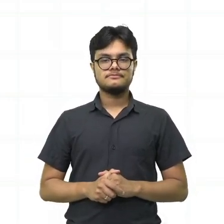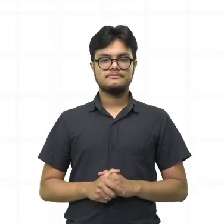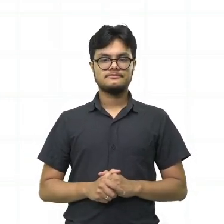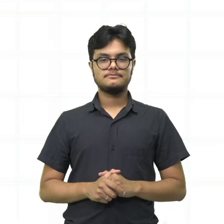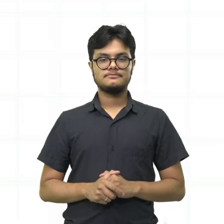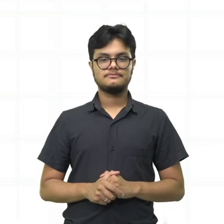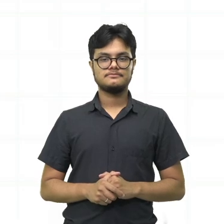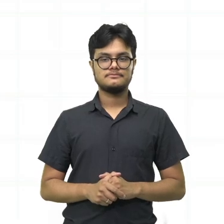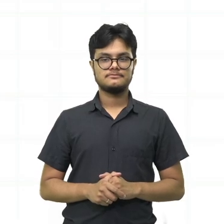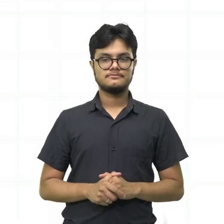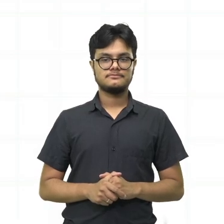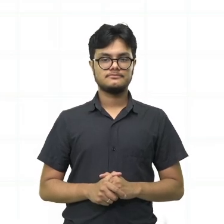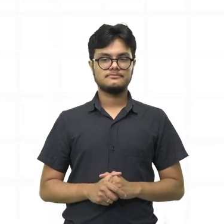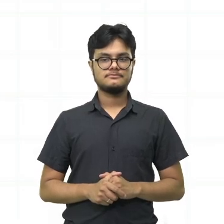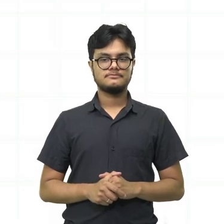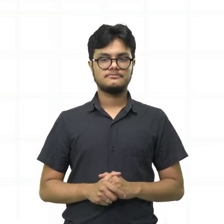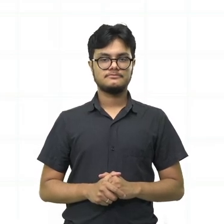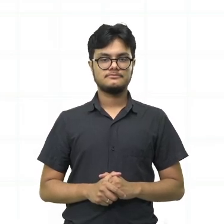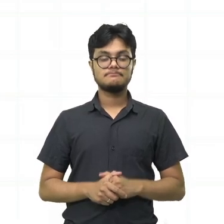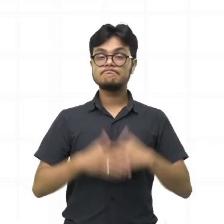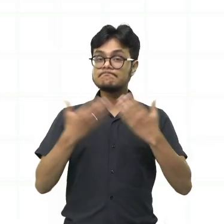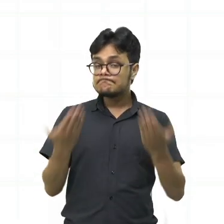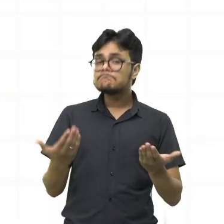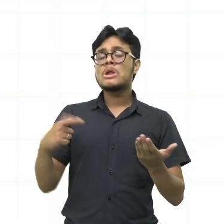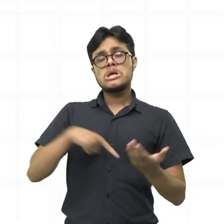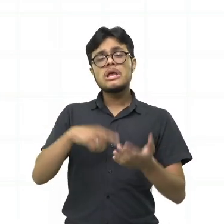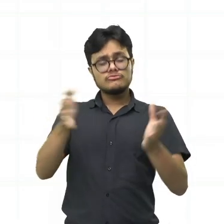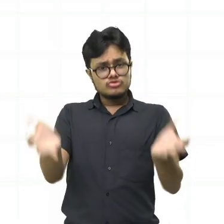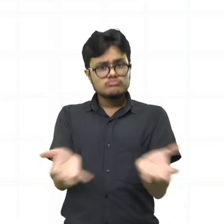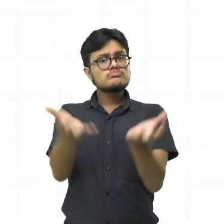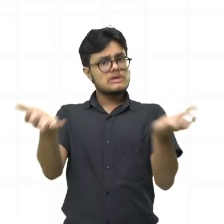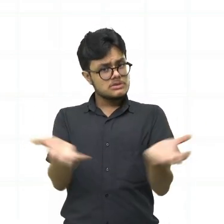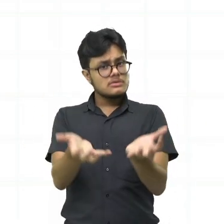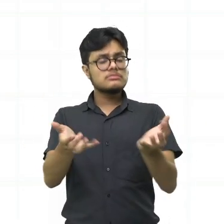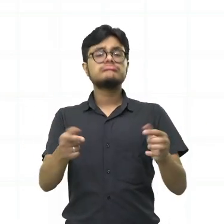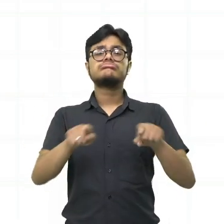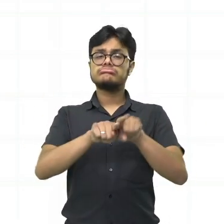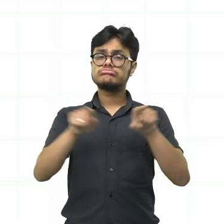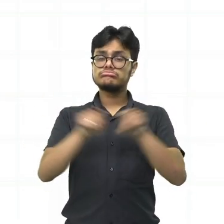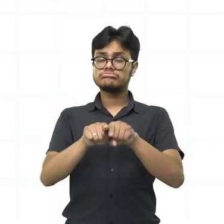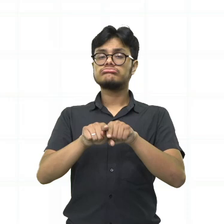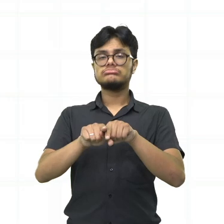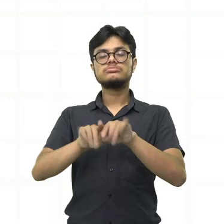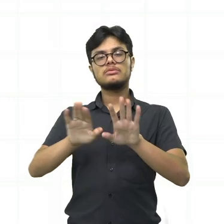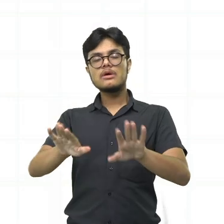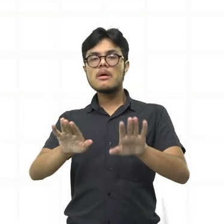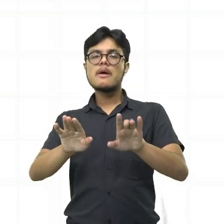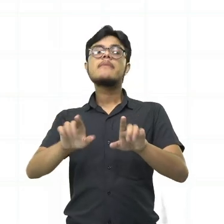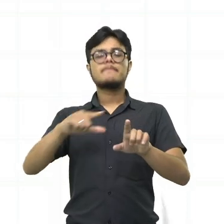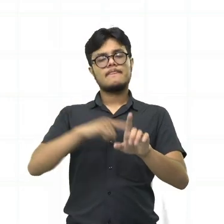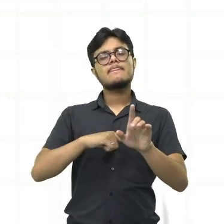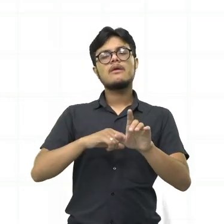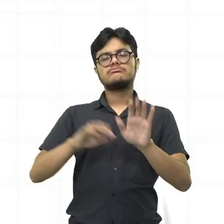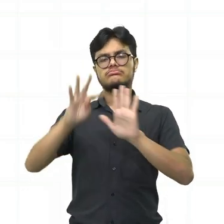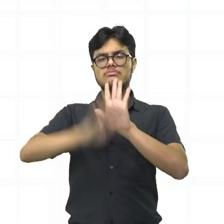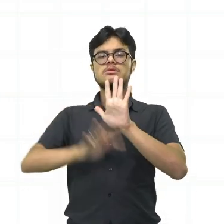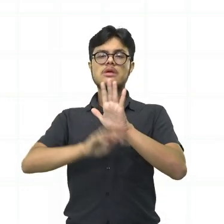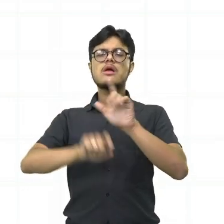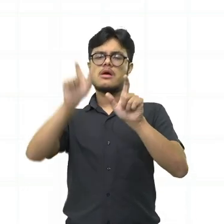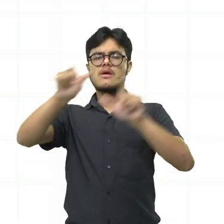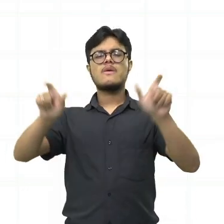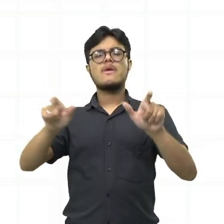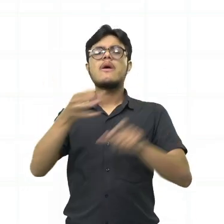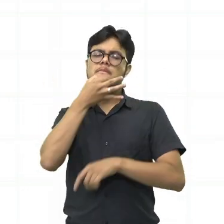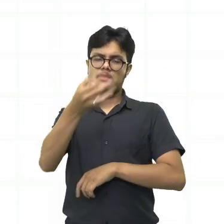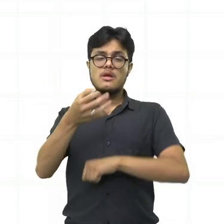Ele vai ter o poder de convencimento, de incentivo, mas ele também pode, né, traz essa argumentação com